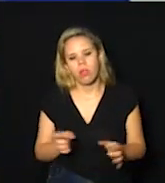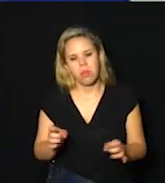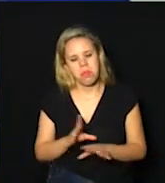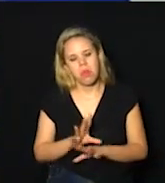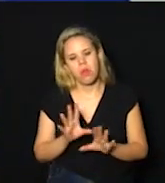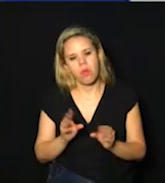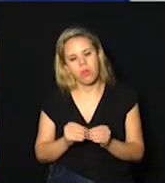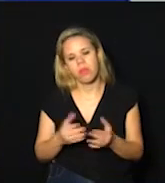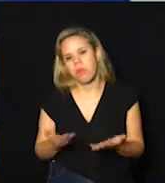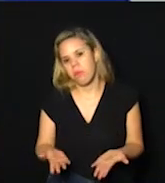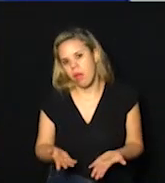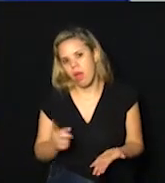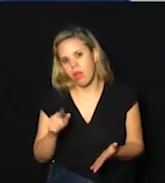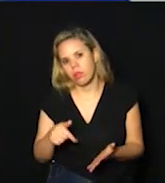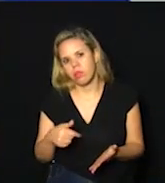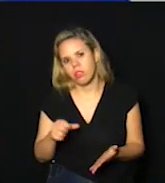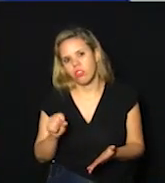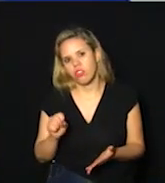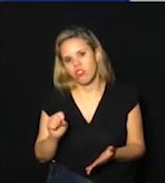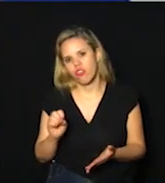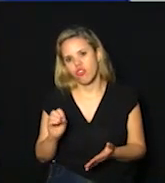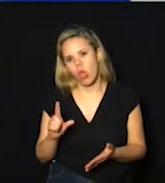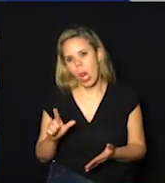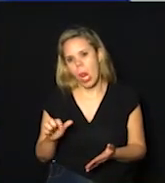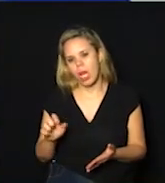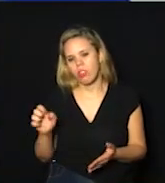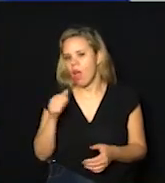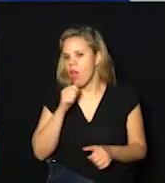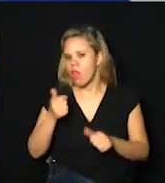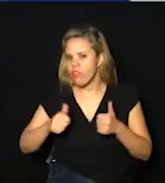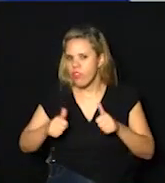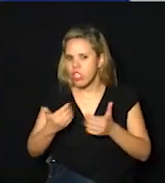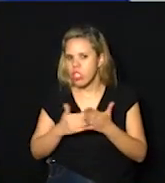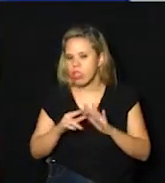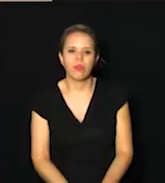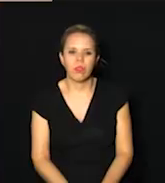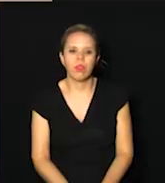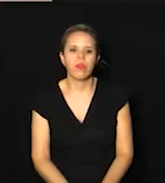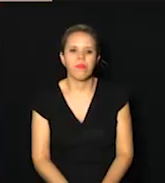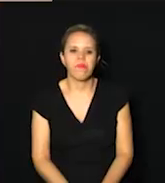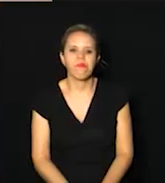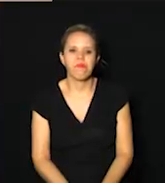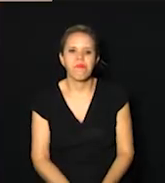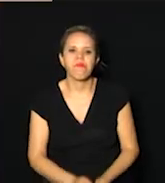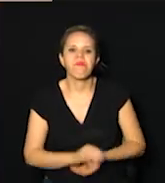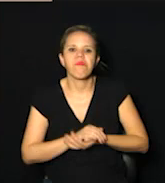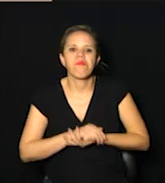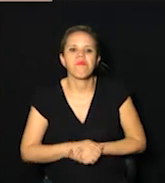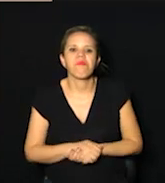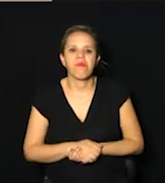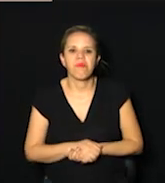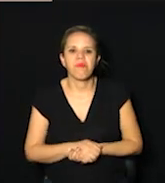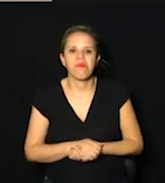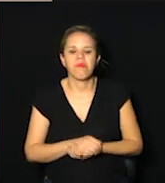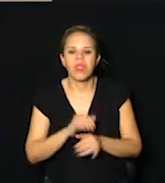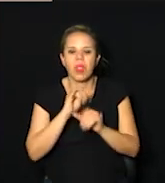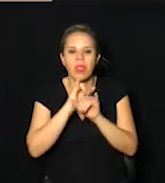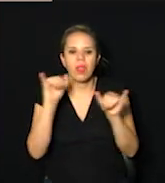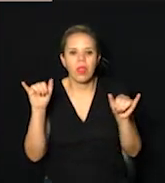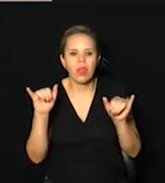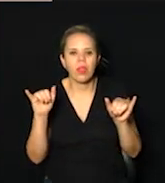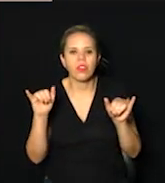isso, né? E a Solange está avaliando a questão das escolas particulares. E essa declaração